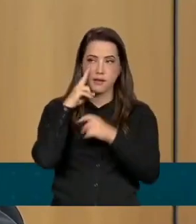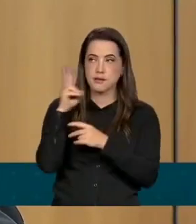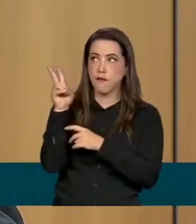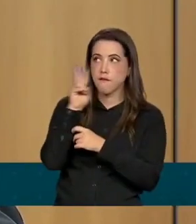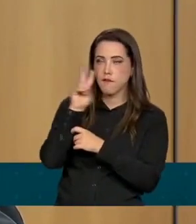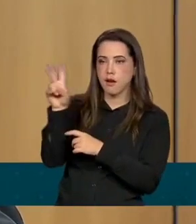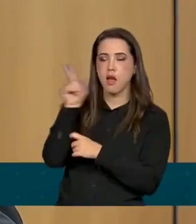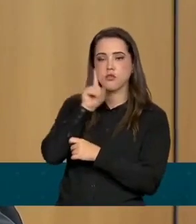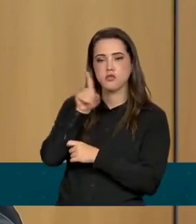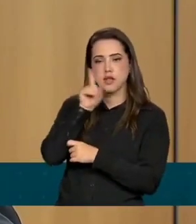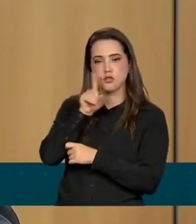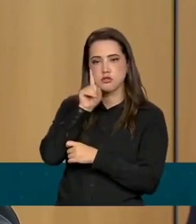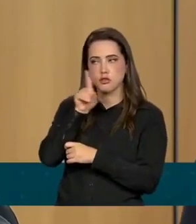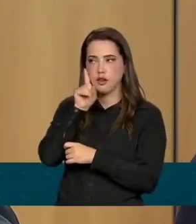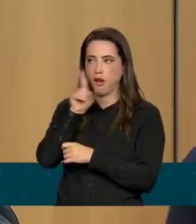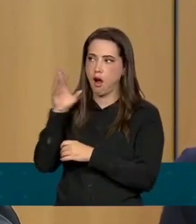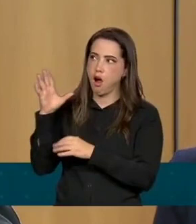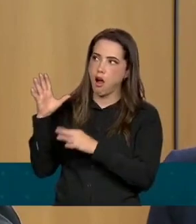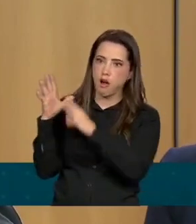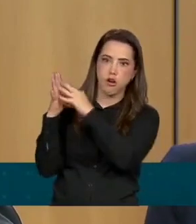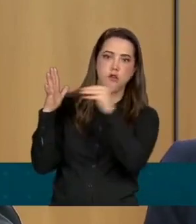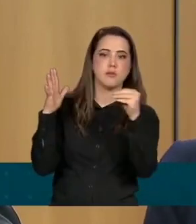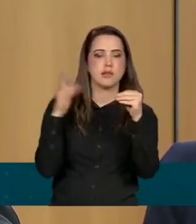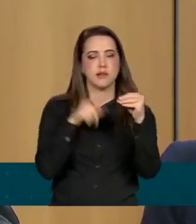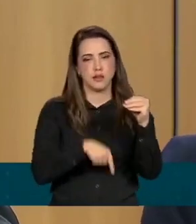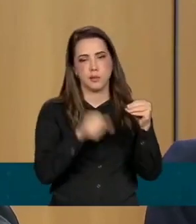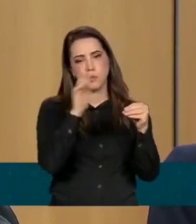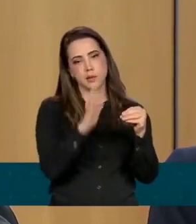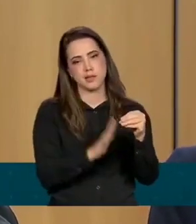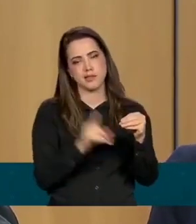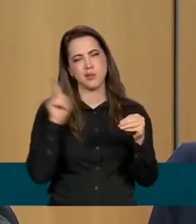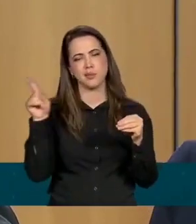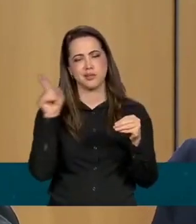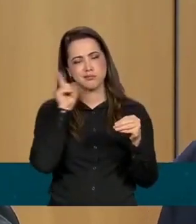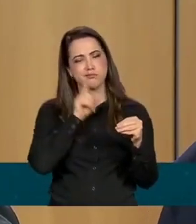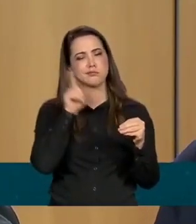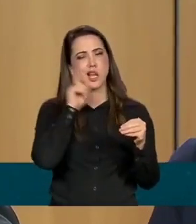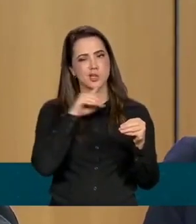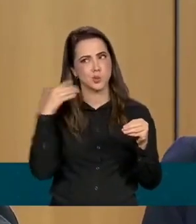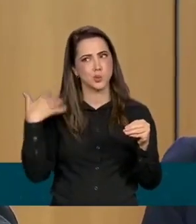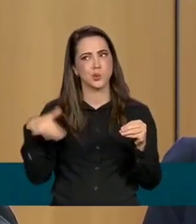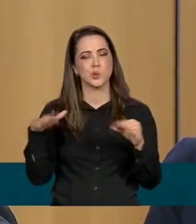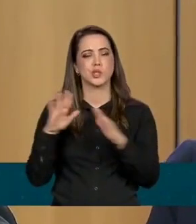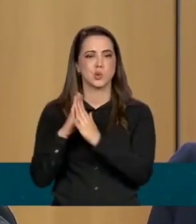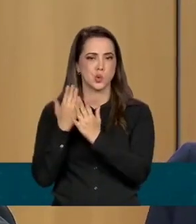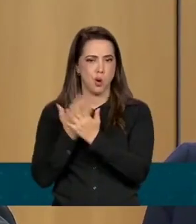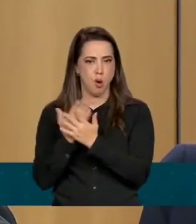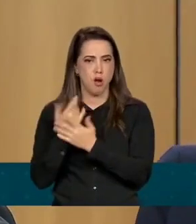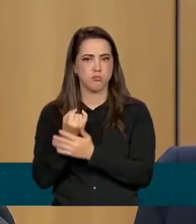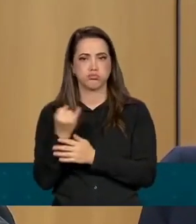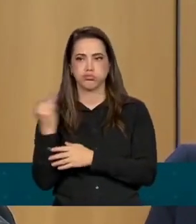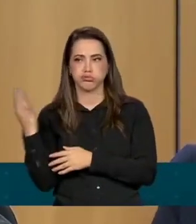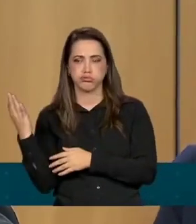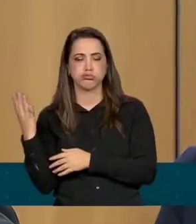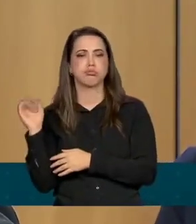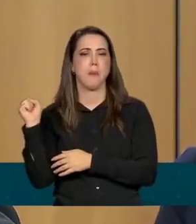Unidos, que é o país campeão de ataque em escolas, isso também é muito